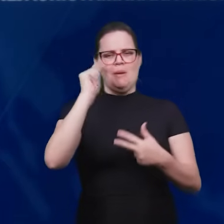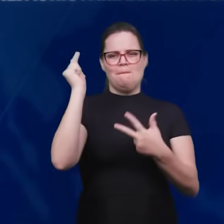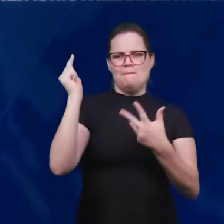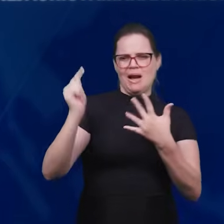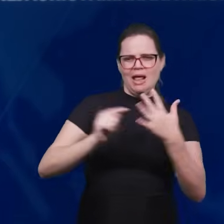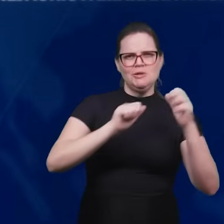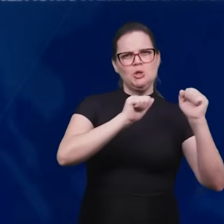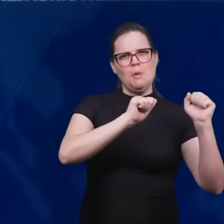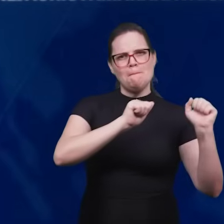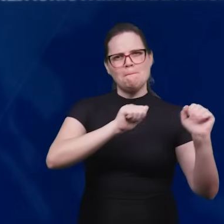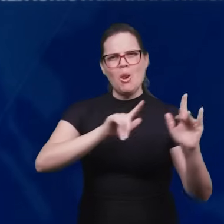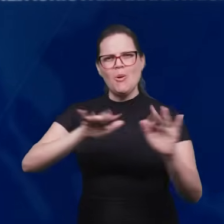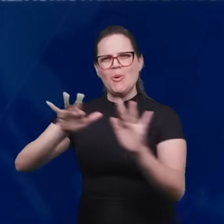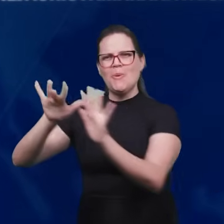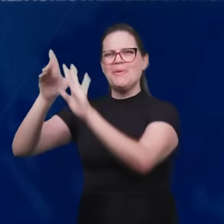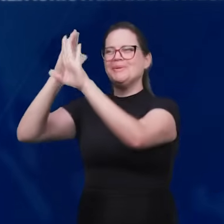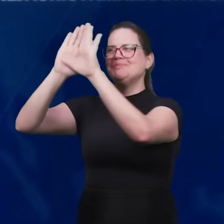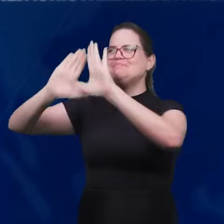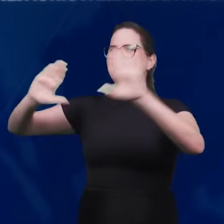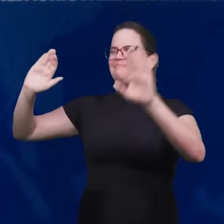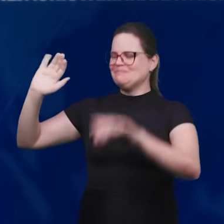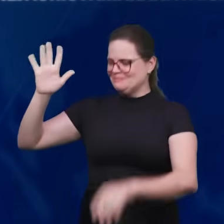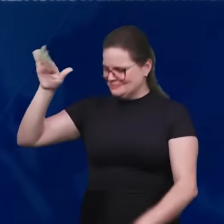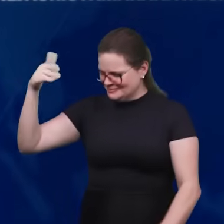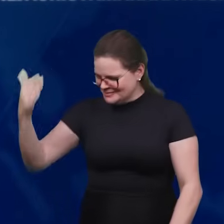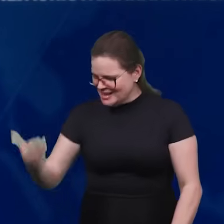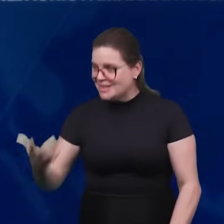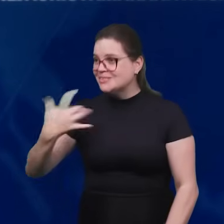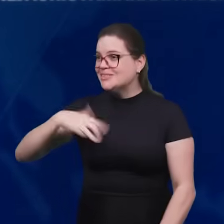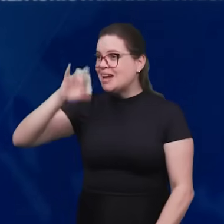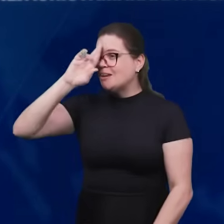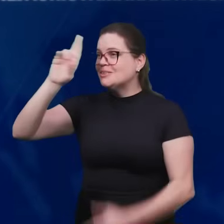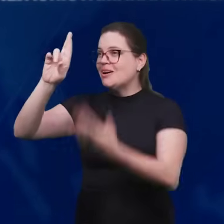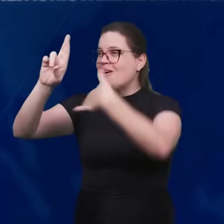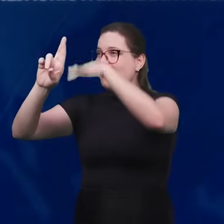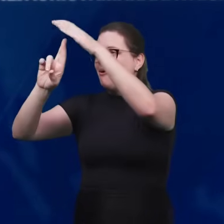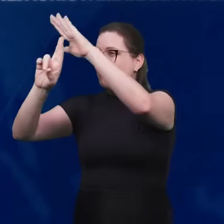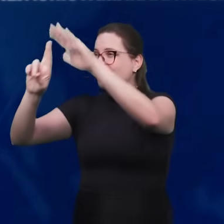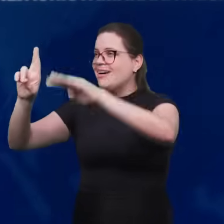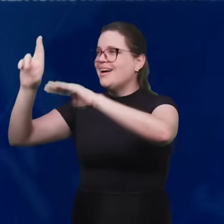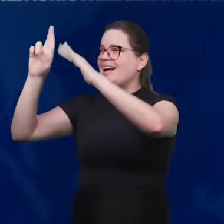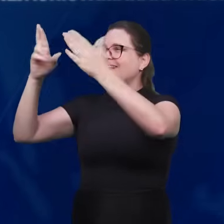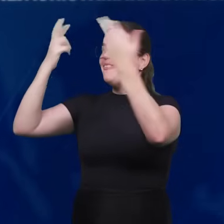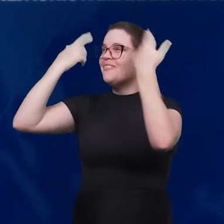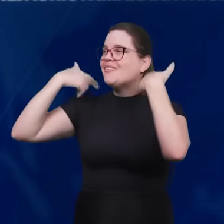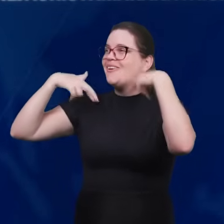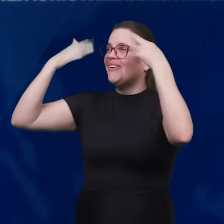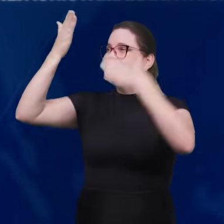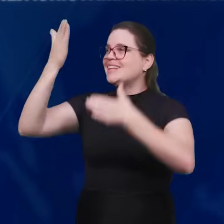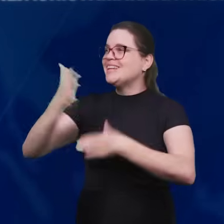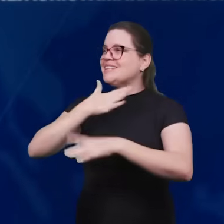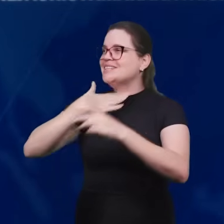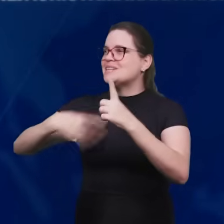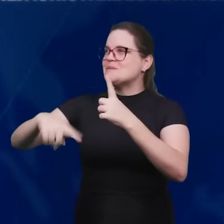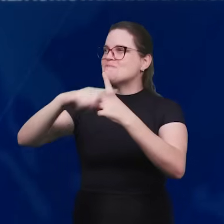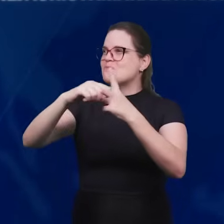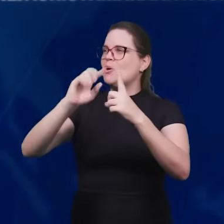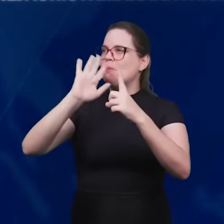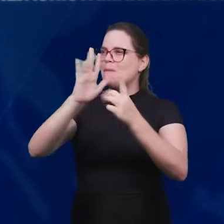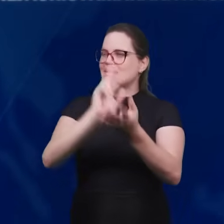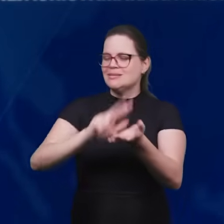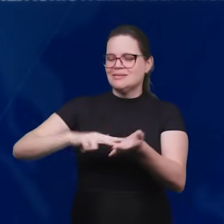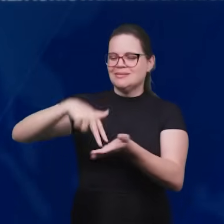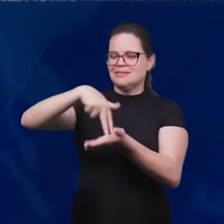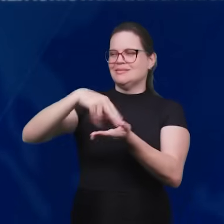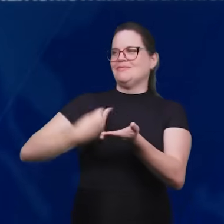adorando aquele que é o Rei dos Reis, Senhor dos Senhores, ao Cordeiro que foi morto, mas que ressuscitou, porque